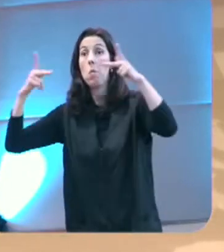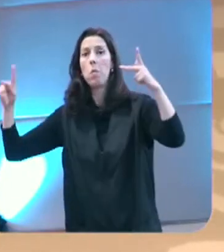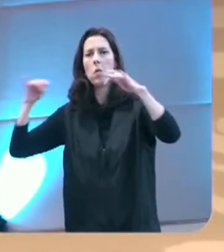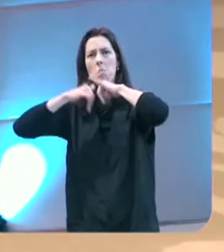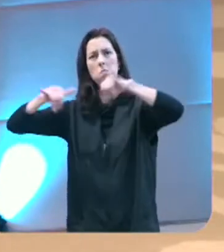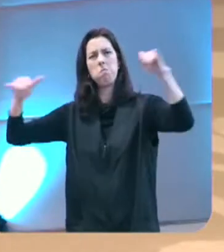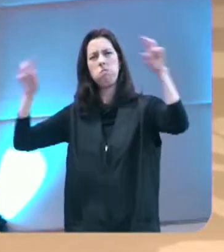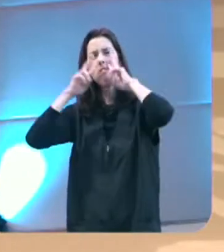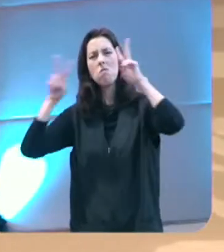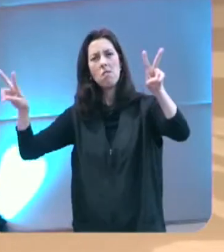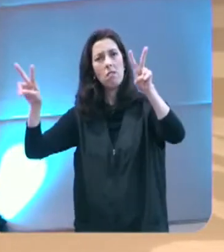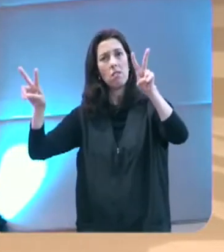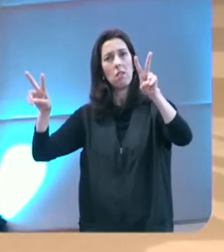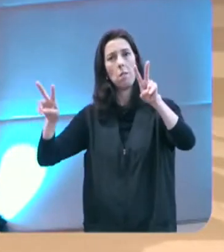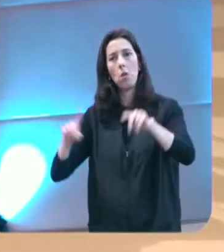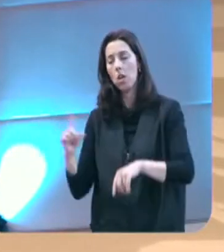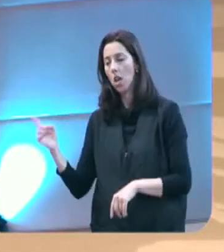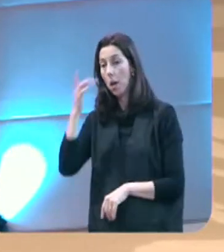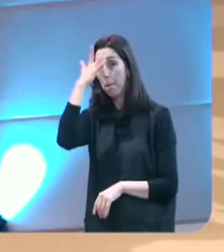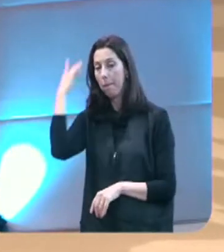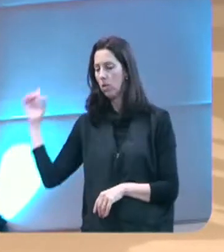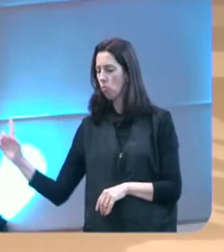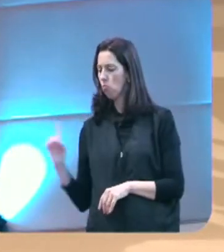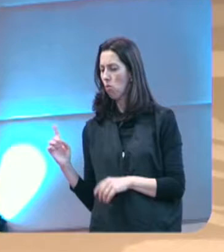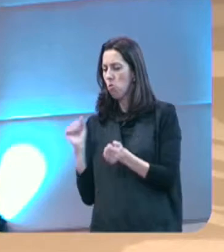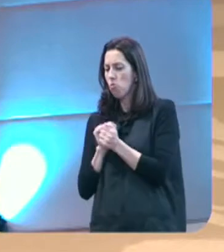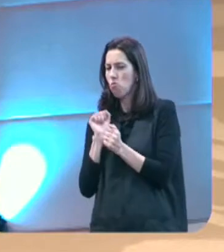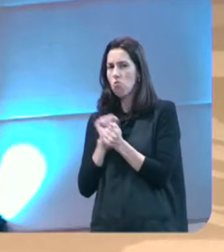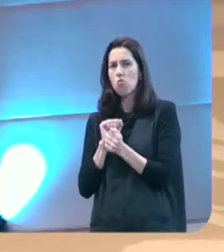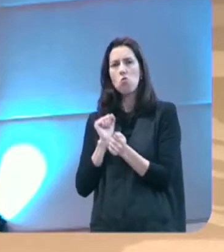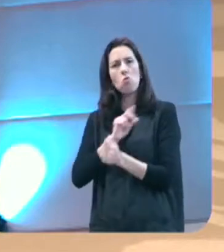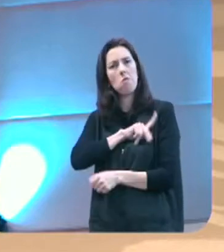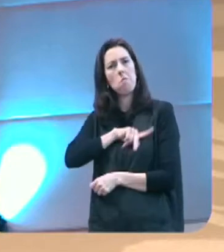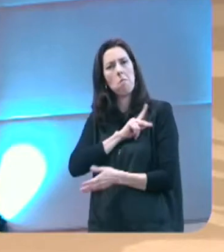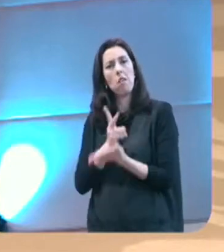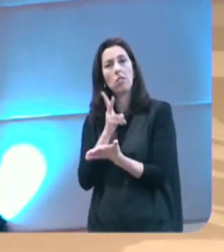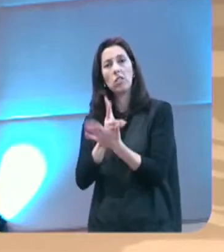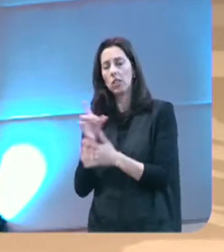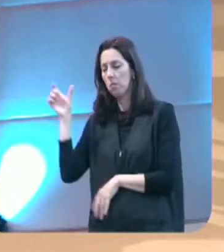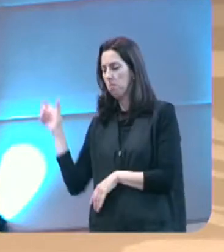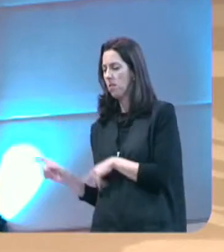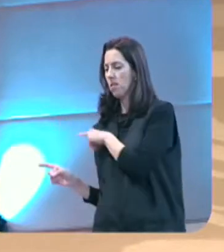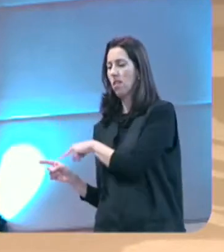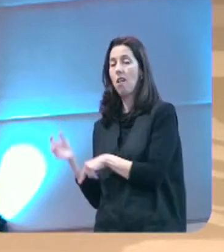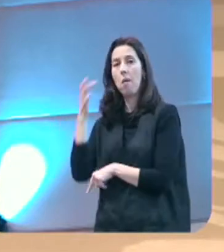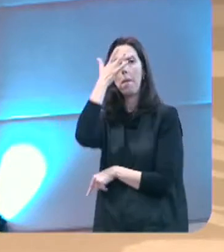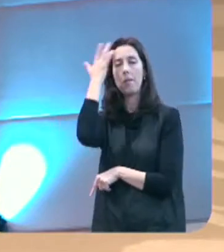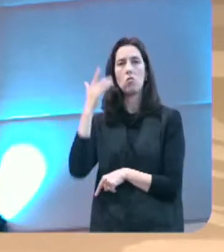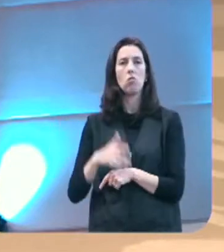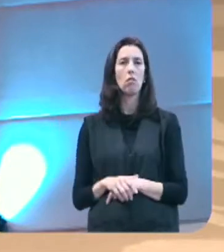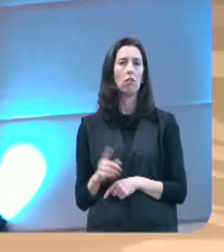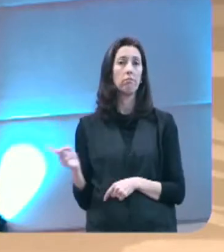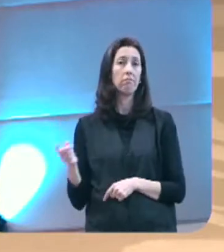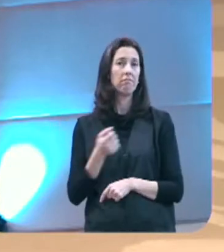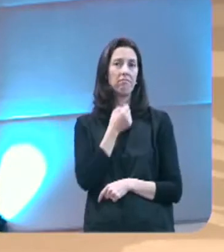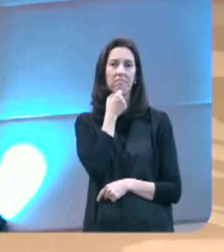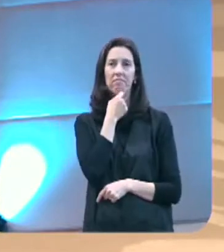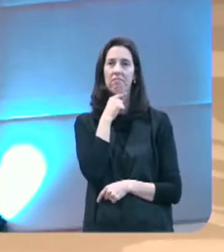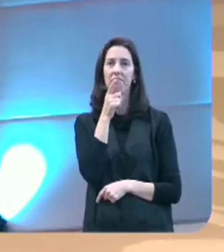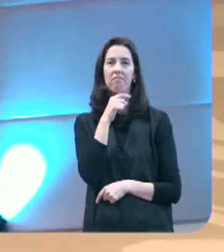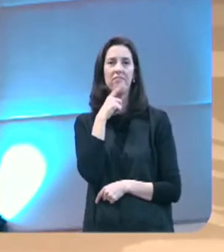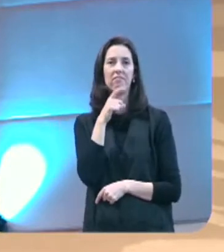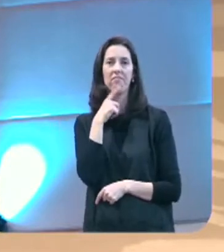alvos do poder de Deus, e algumas delas não têm a gratidão de